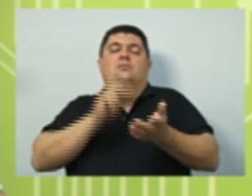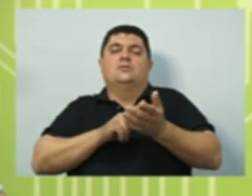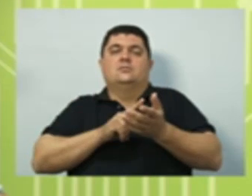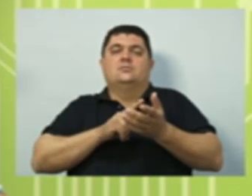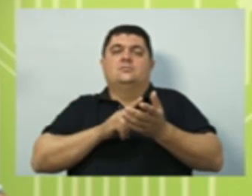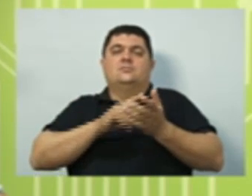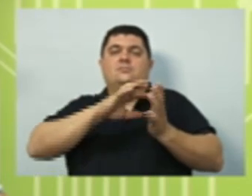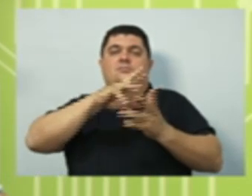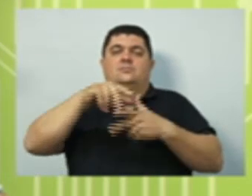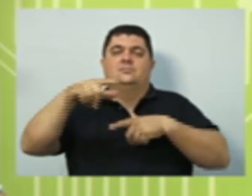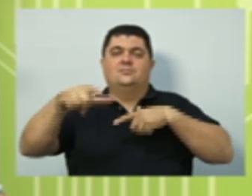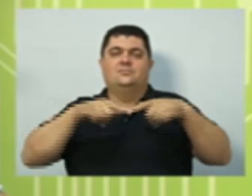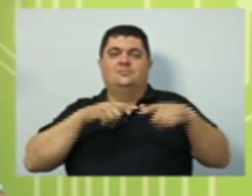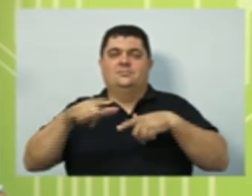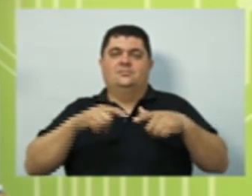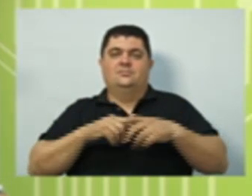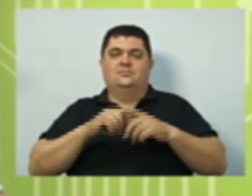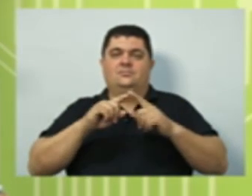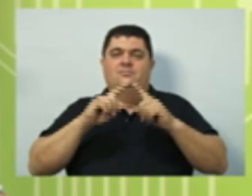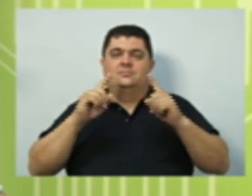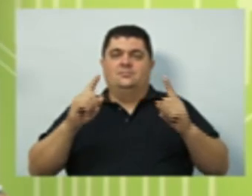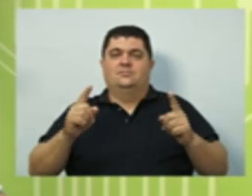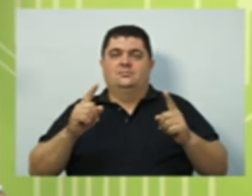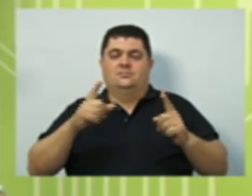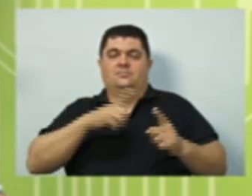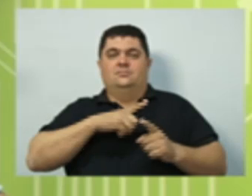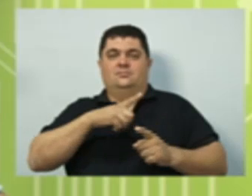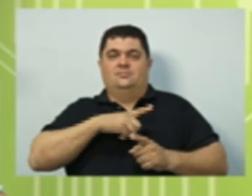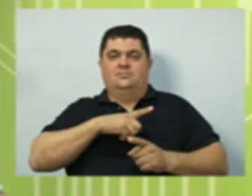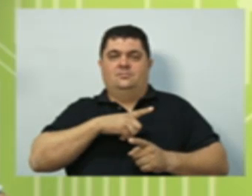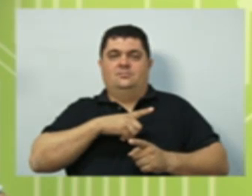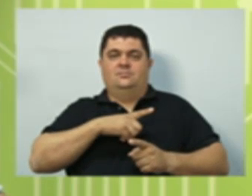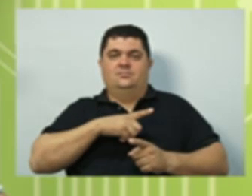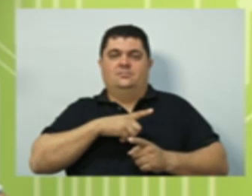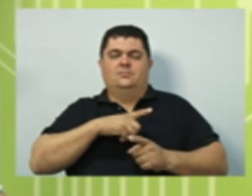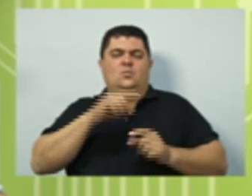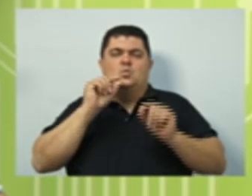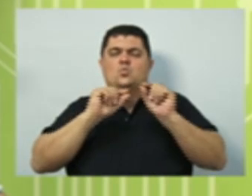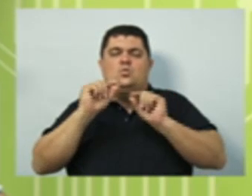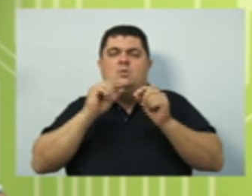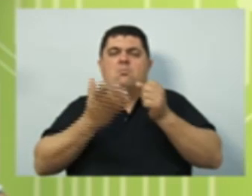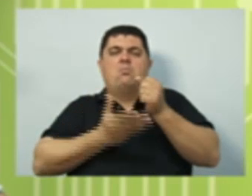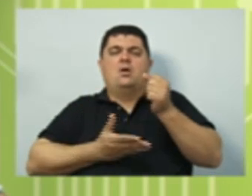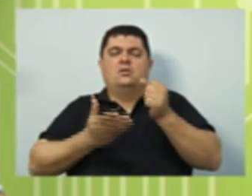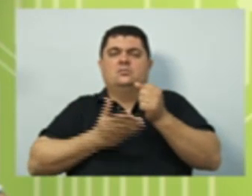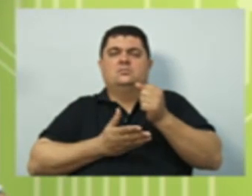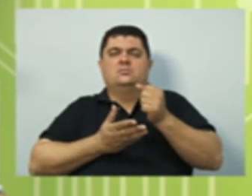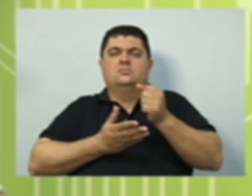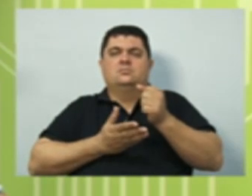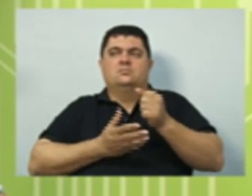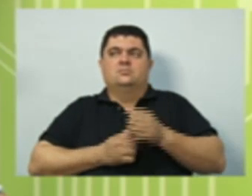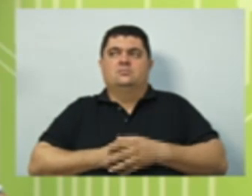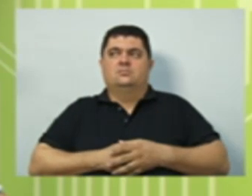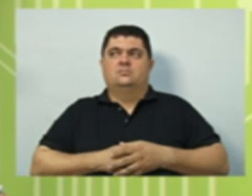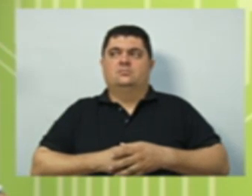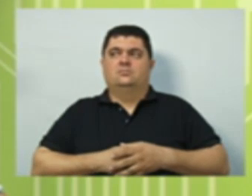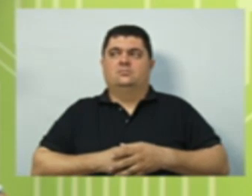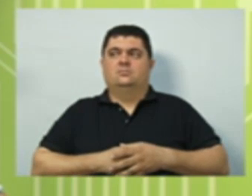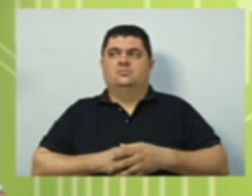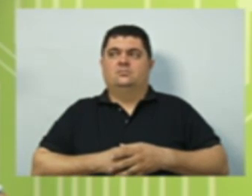do trabalho. Mas existe o fundamento? O que é o fundamento?